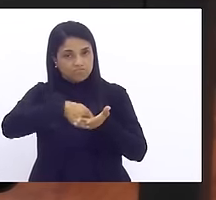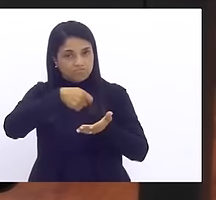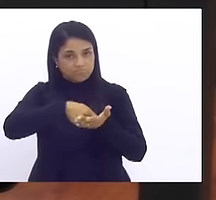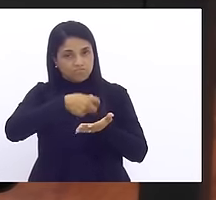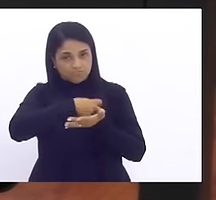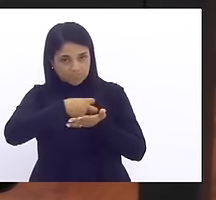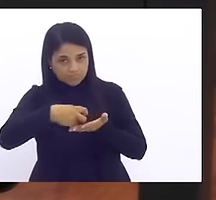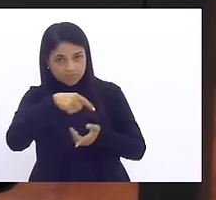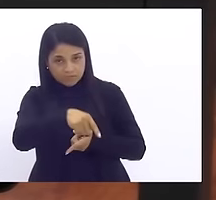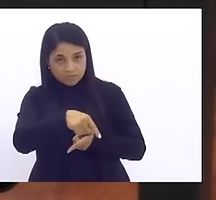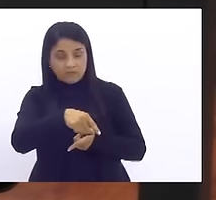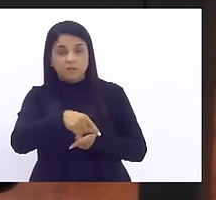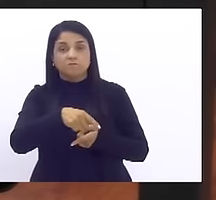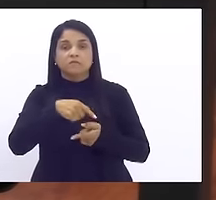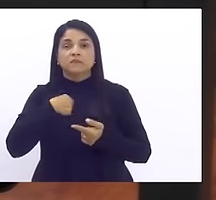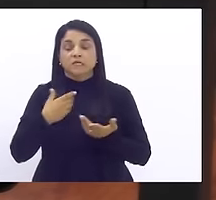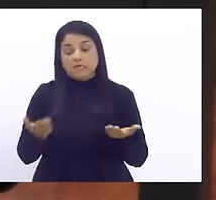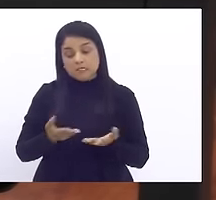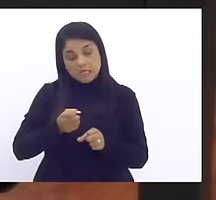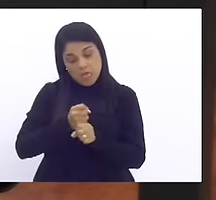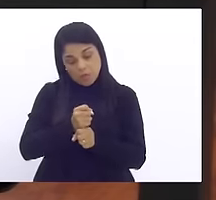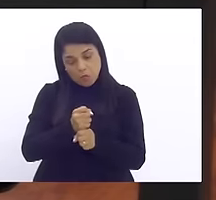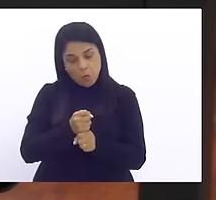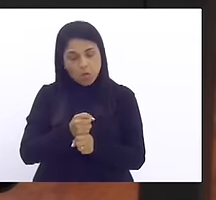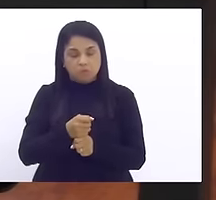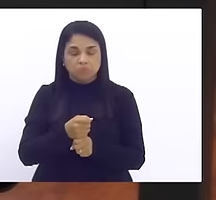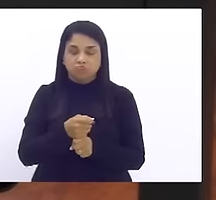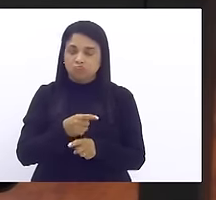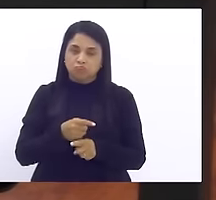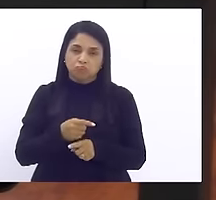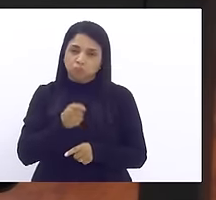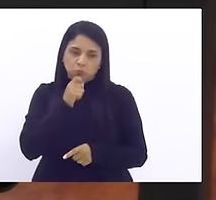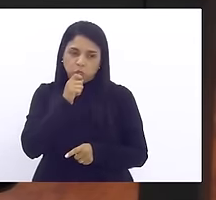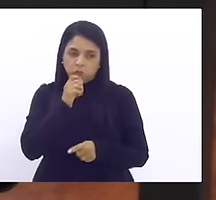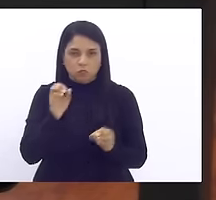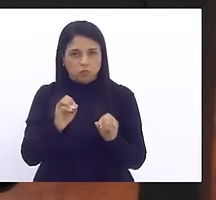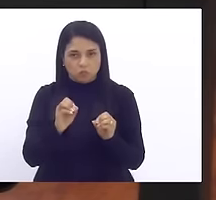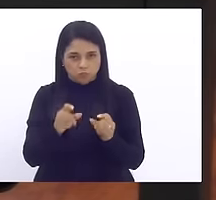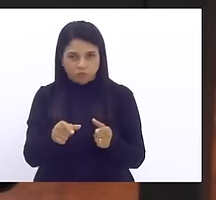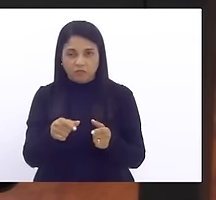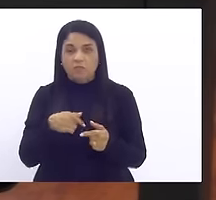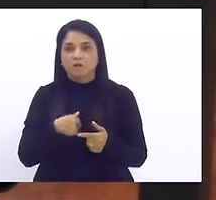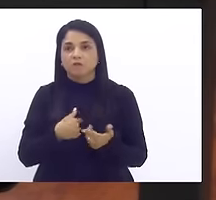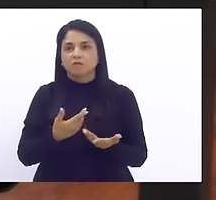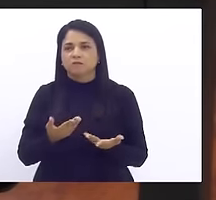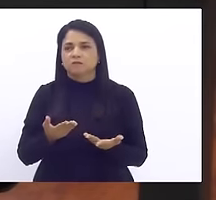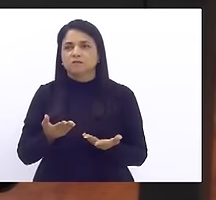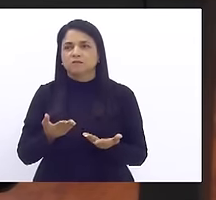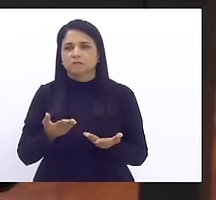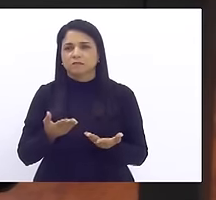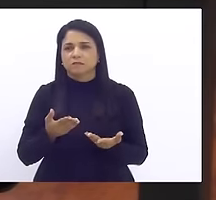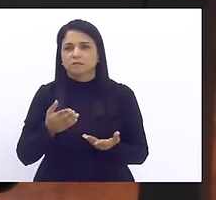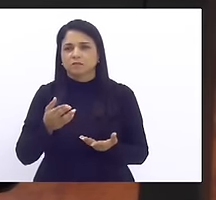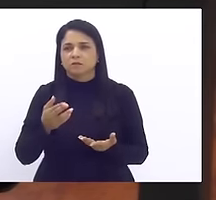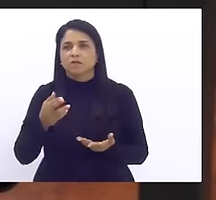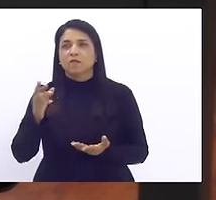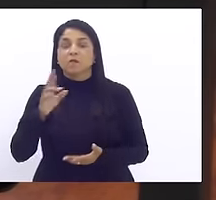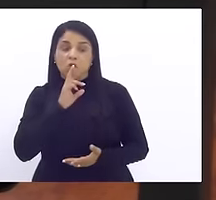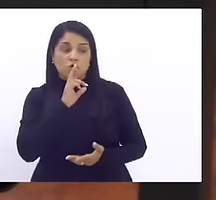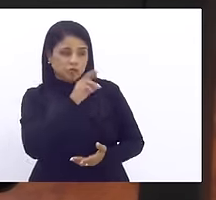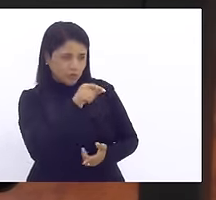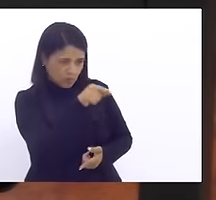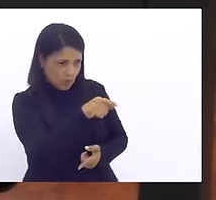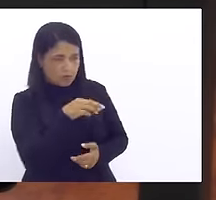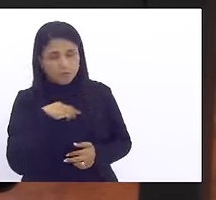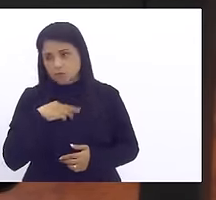esse ano nós não tivemos nesse caso se eu não me recordo E aí pegando a fala desculpa mas eu preciso responder Depois eu falo com o senhor